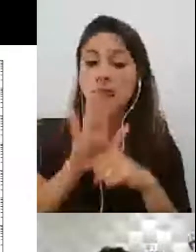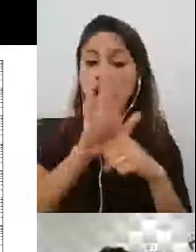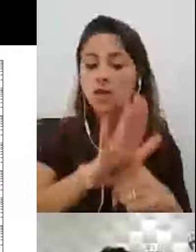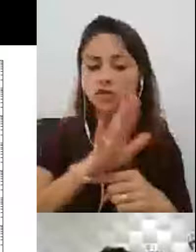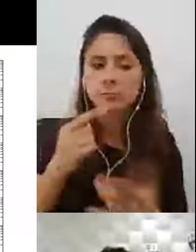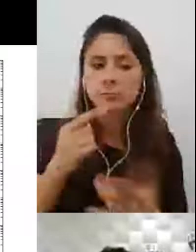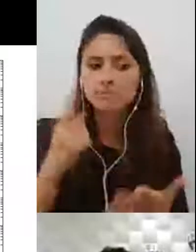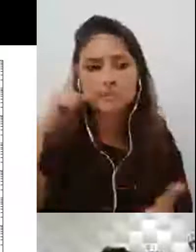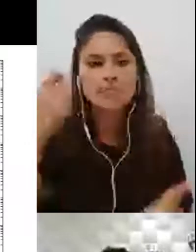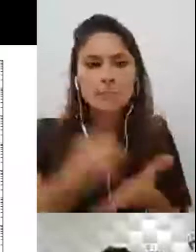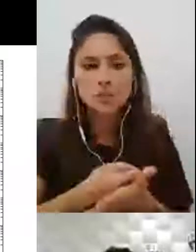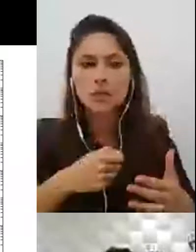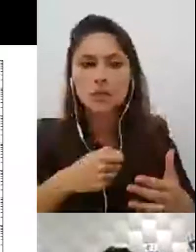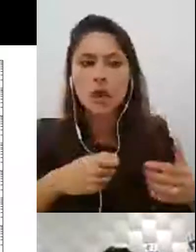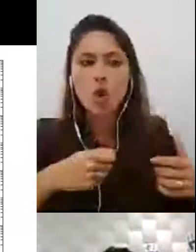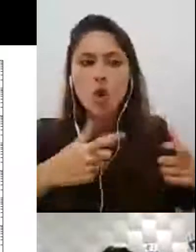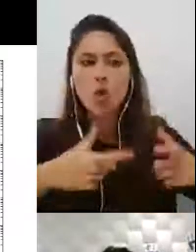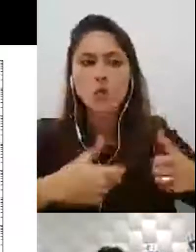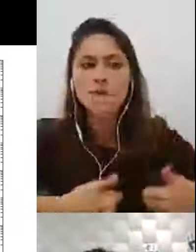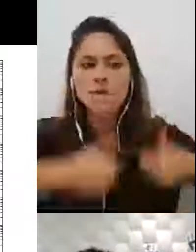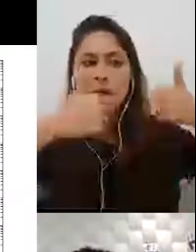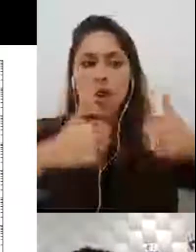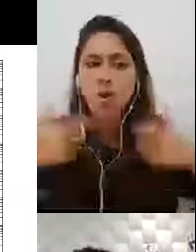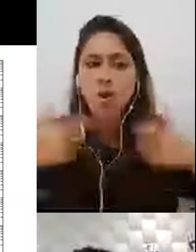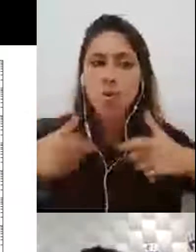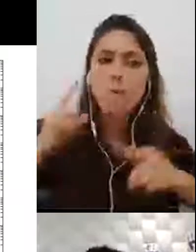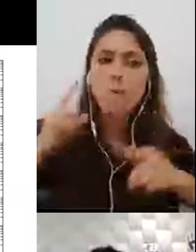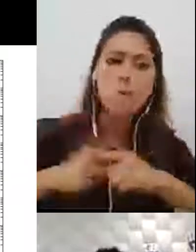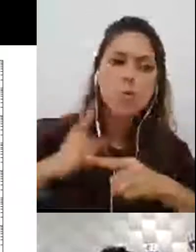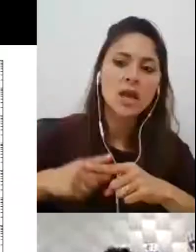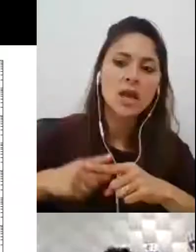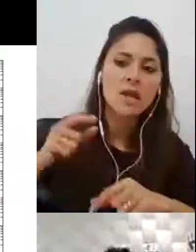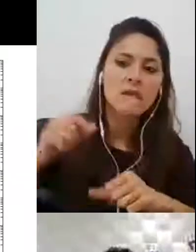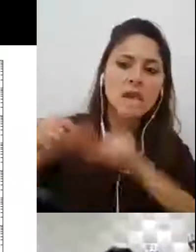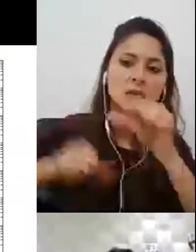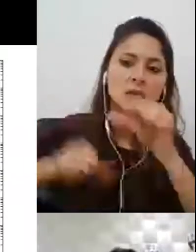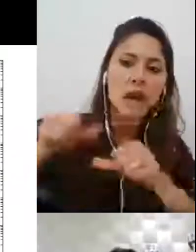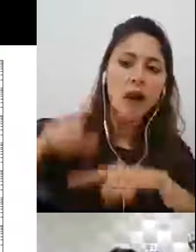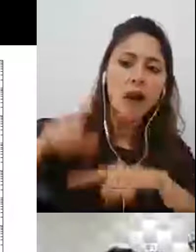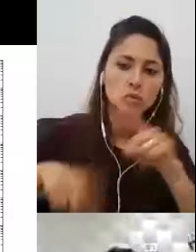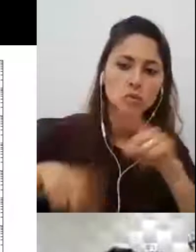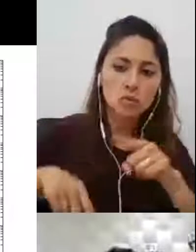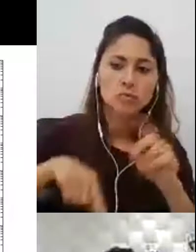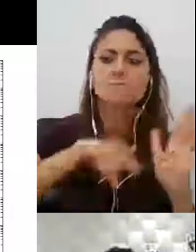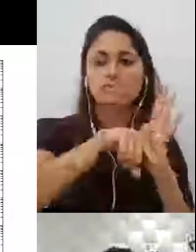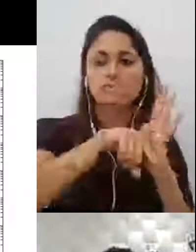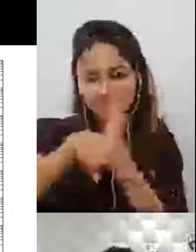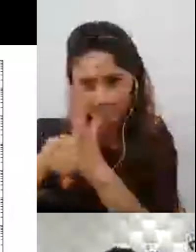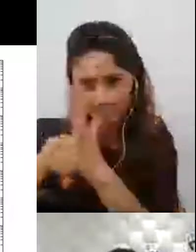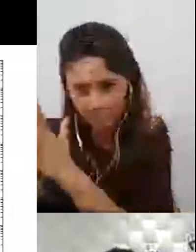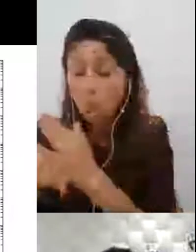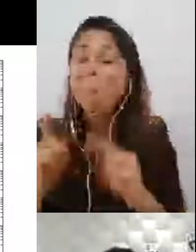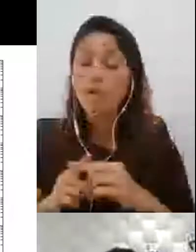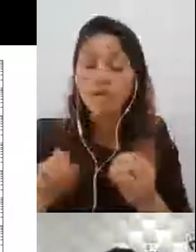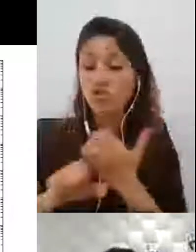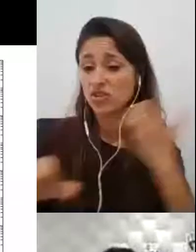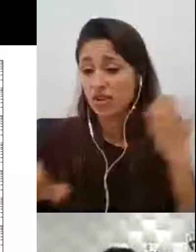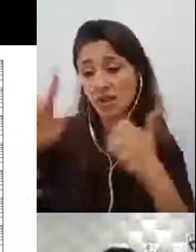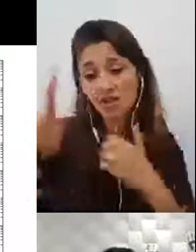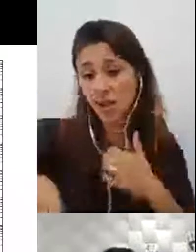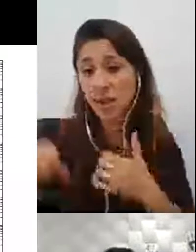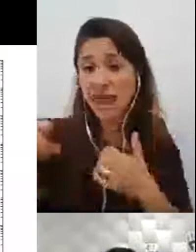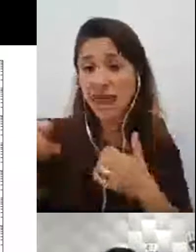decisões aonde a gente vai mexer, como a gente vai mexer e por que a gente vai mexer. Aí é a grande característica do engenheiro, é pegar